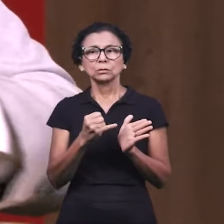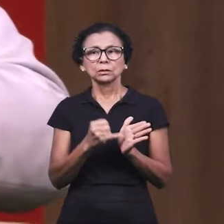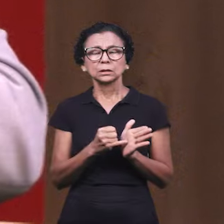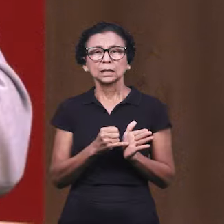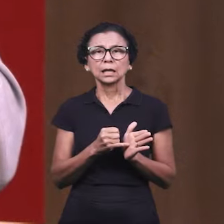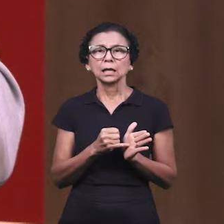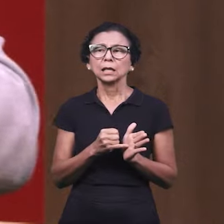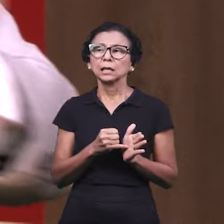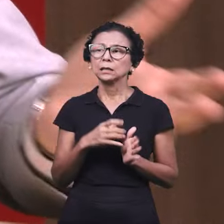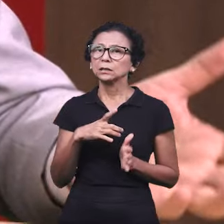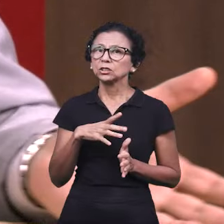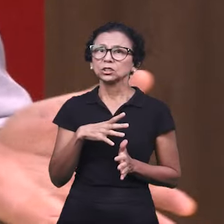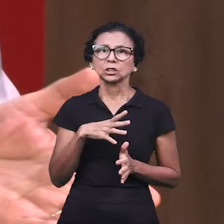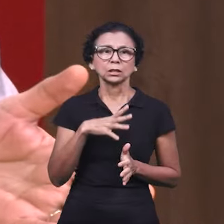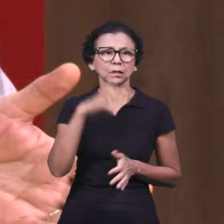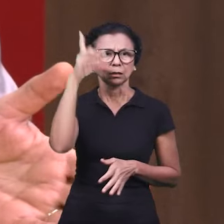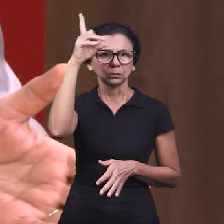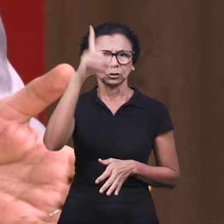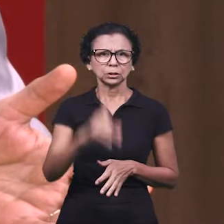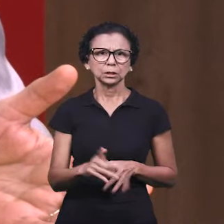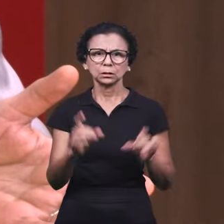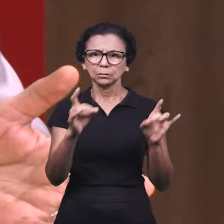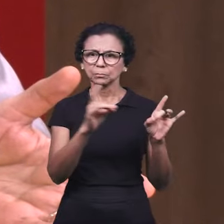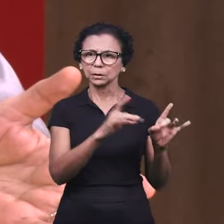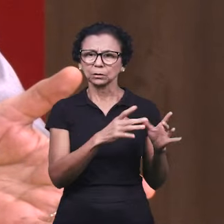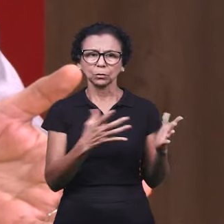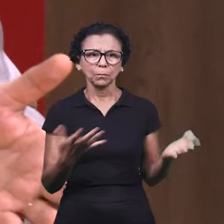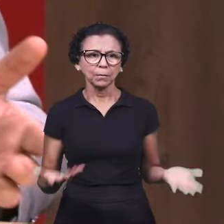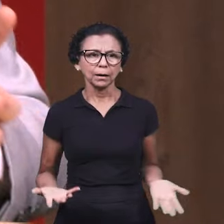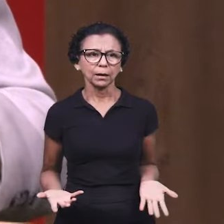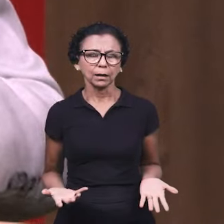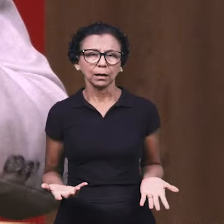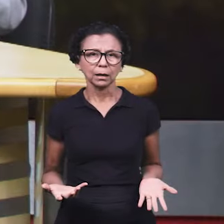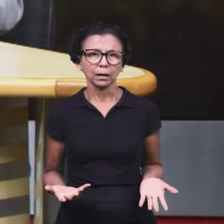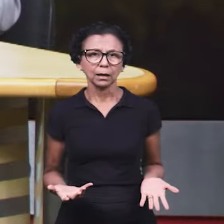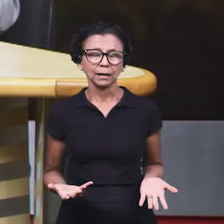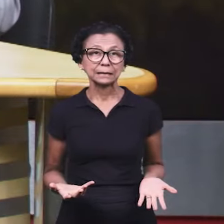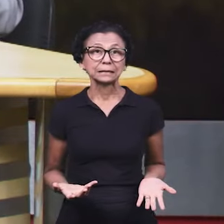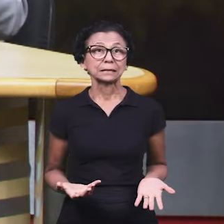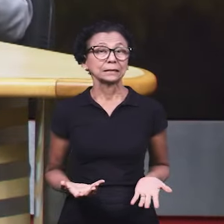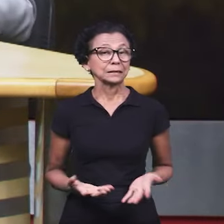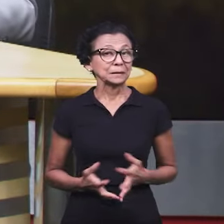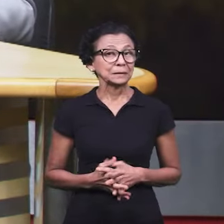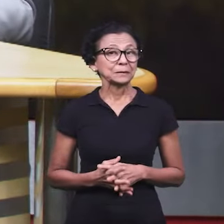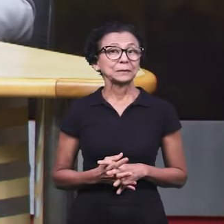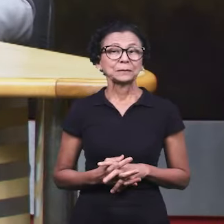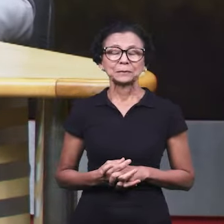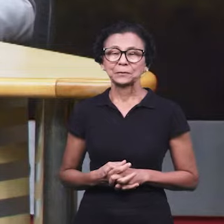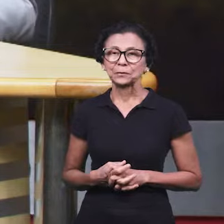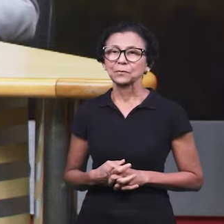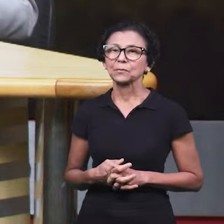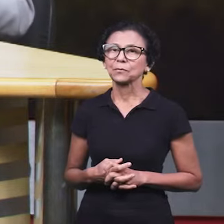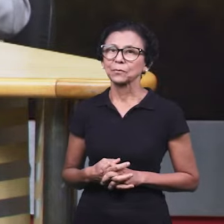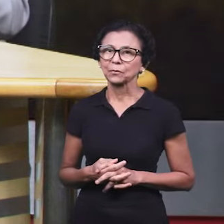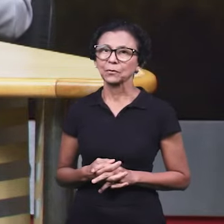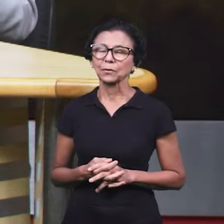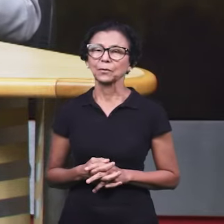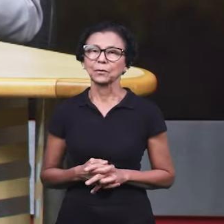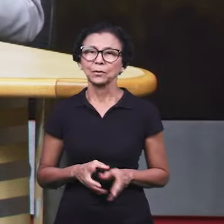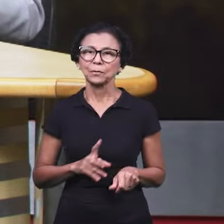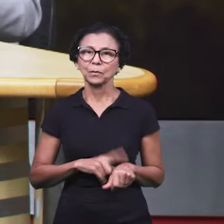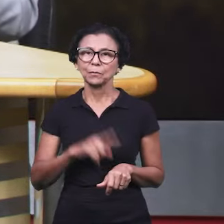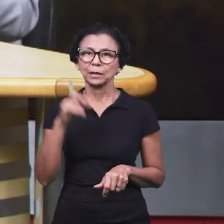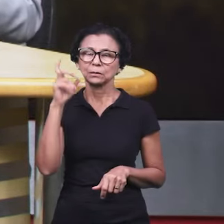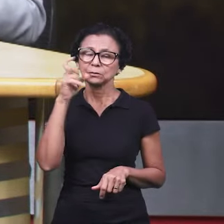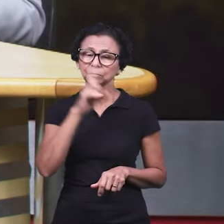sociais culturais e de forma muito delicado e tentou deixar secretamente secretamente tá tudo